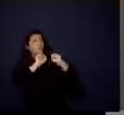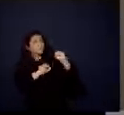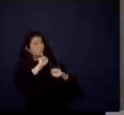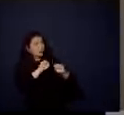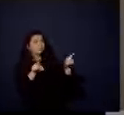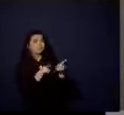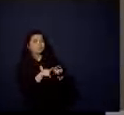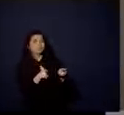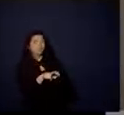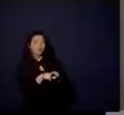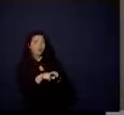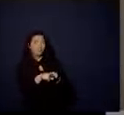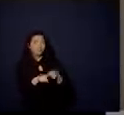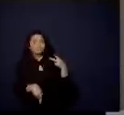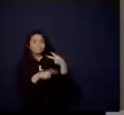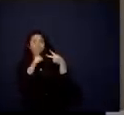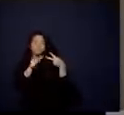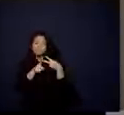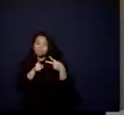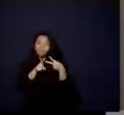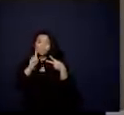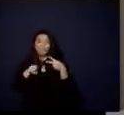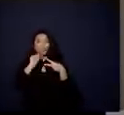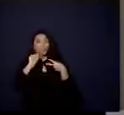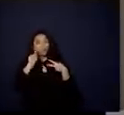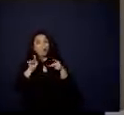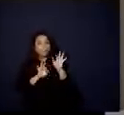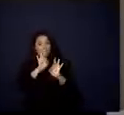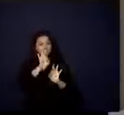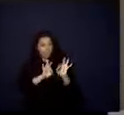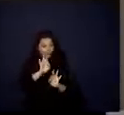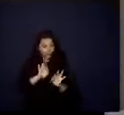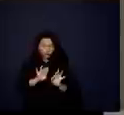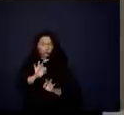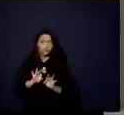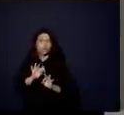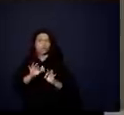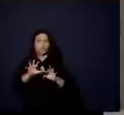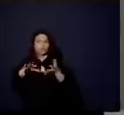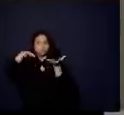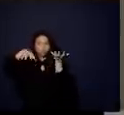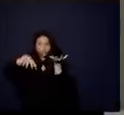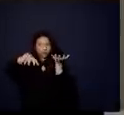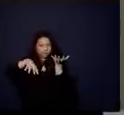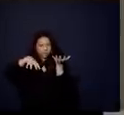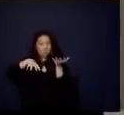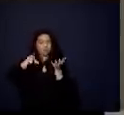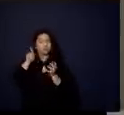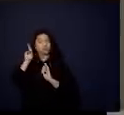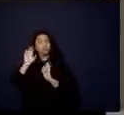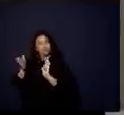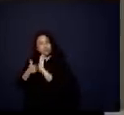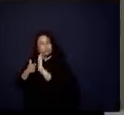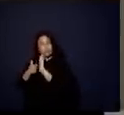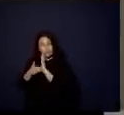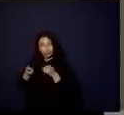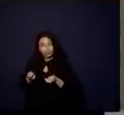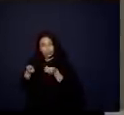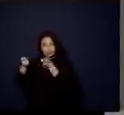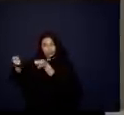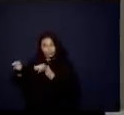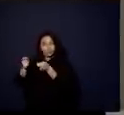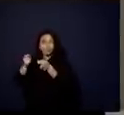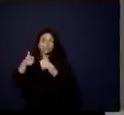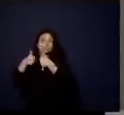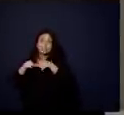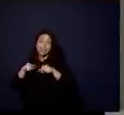o segundo motivo é que nós temos dois projetos que estão no Congresso Nacional duas propostas emenda constitucional que estão no Congresso Nacional desde